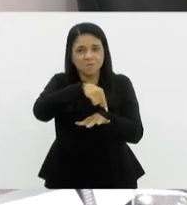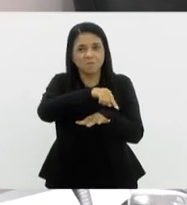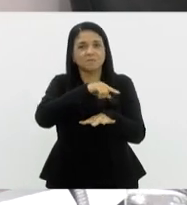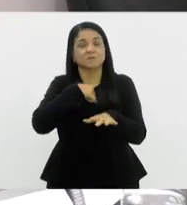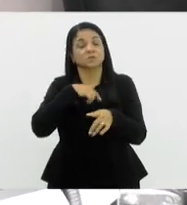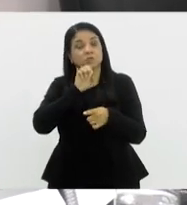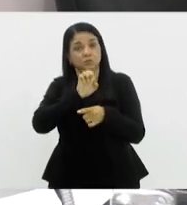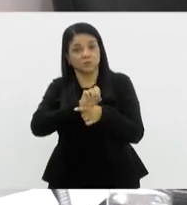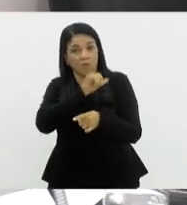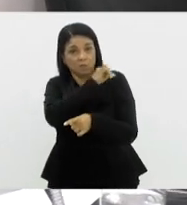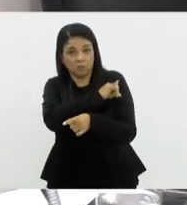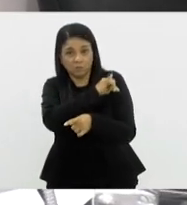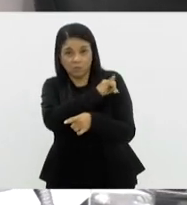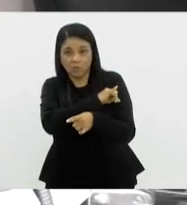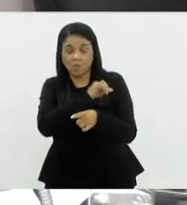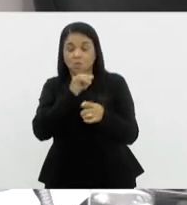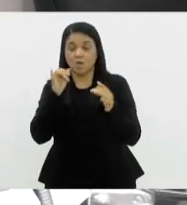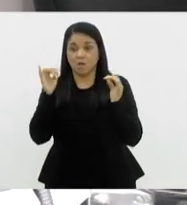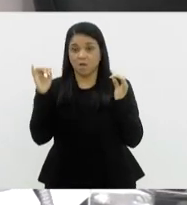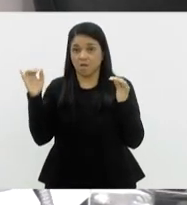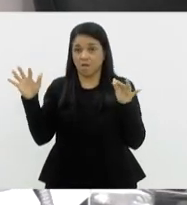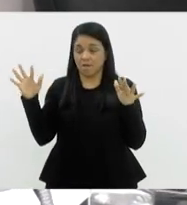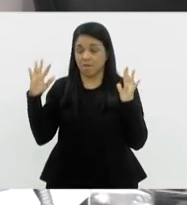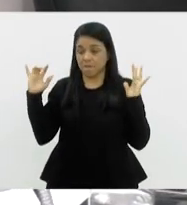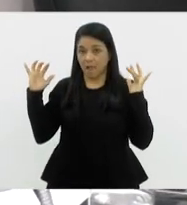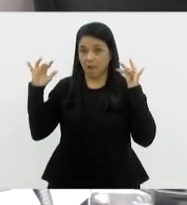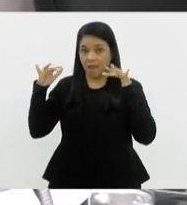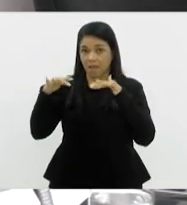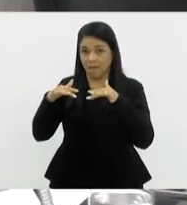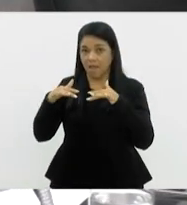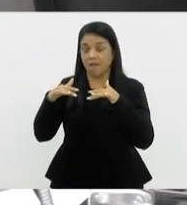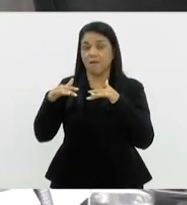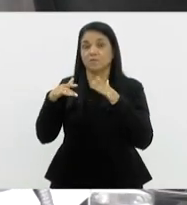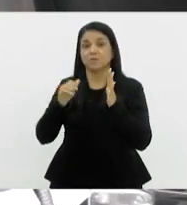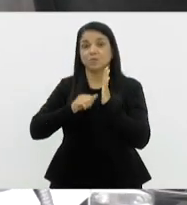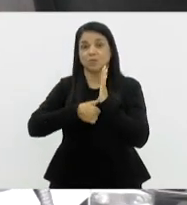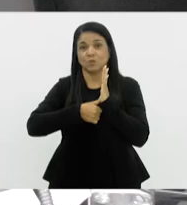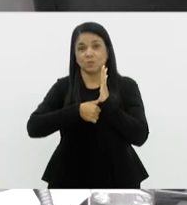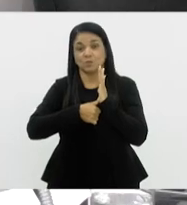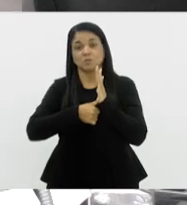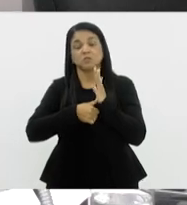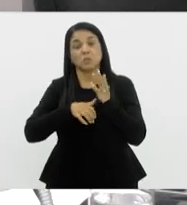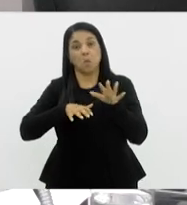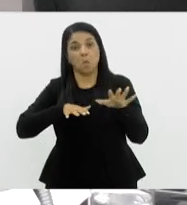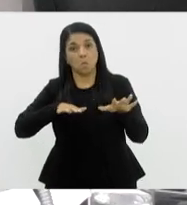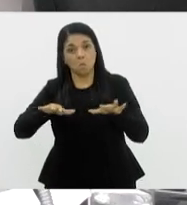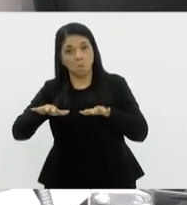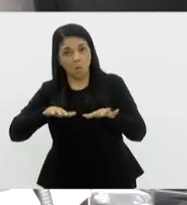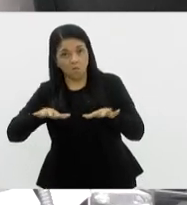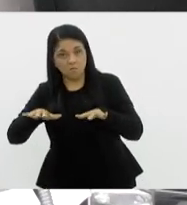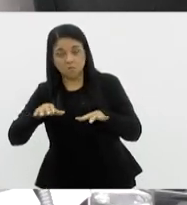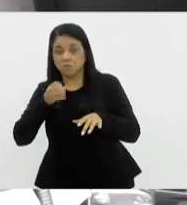Janeiro é consagrado e atrai muita gente por conta disso, e são movimentos muito bacanas, assim, traz muita gente...